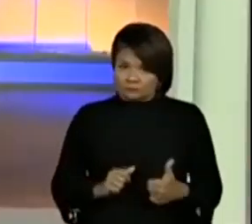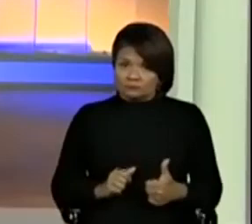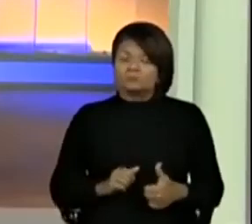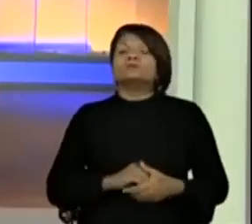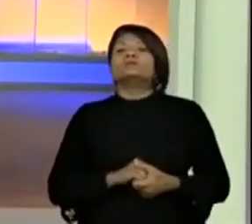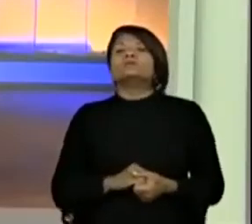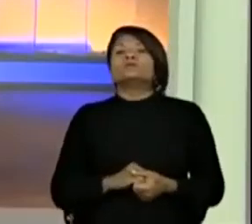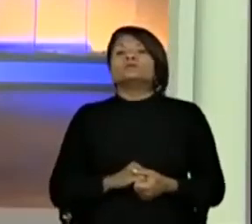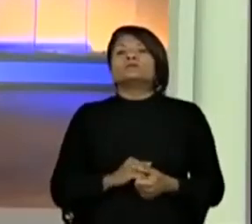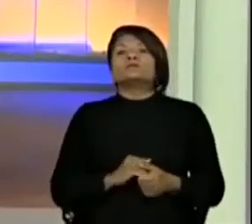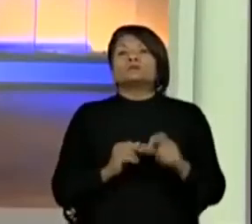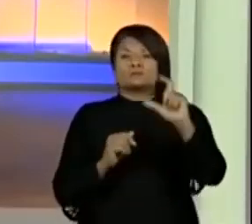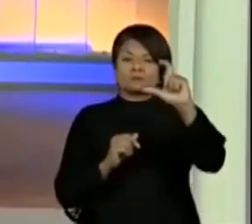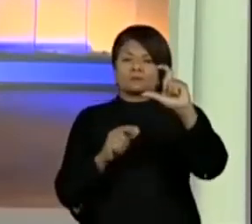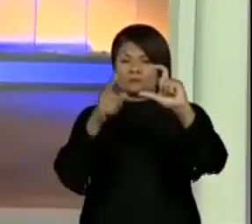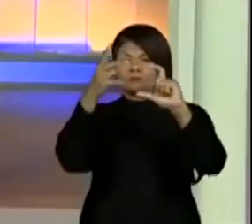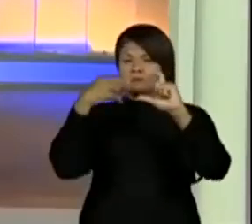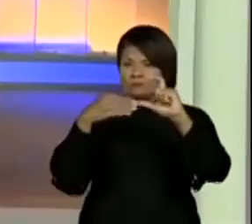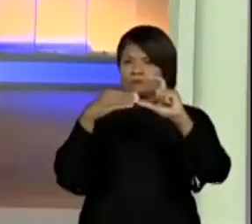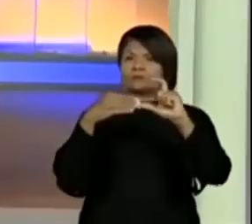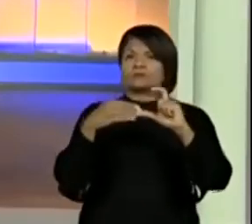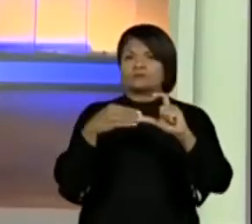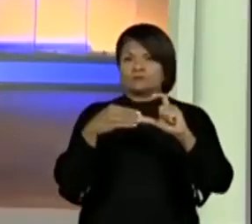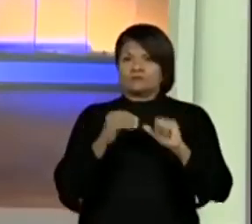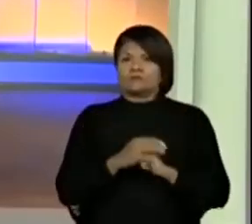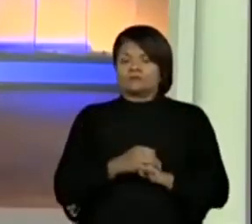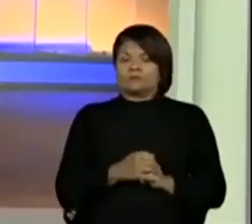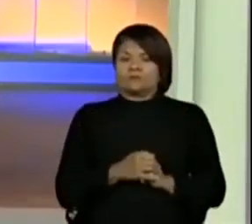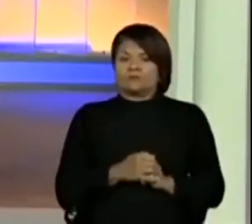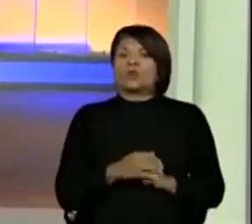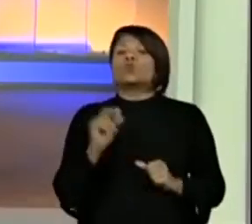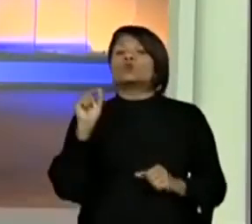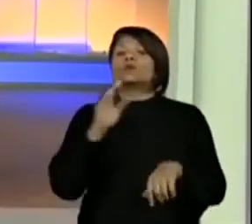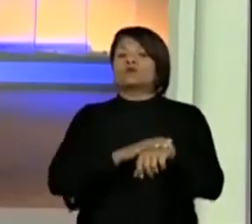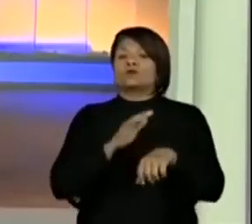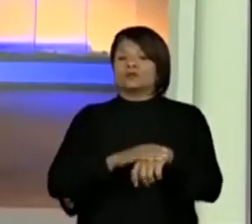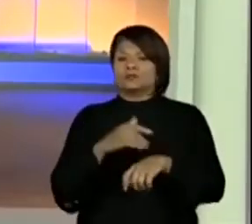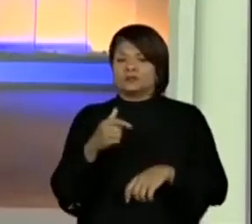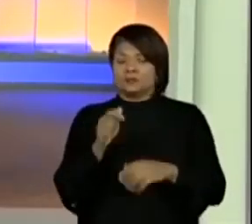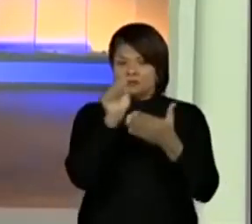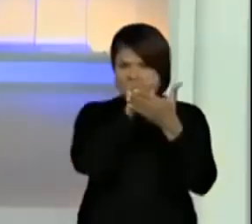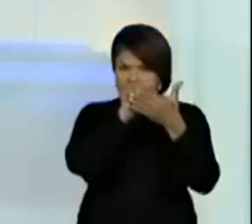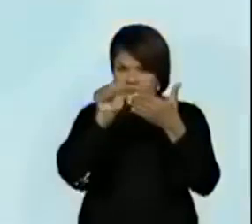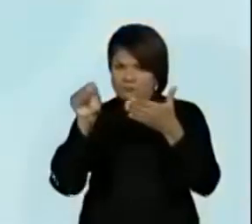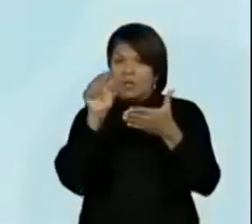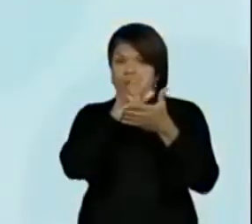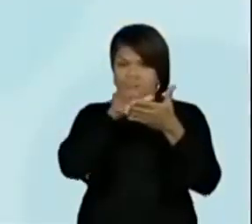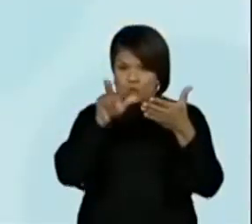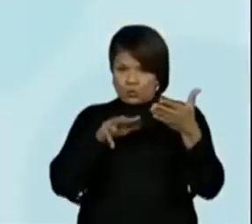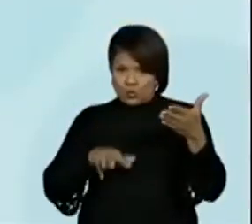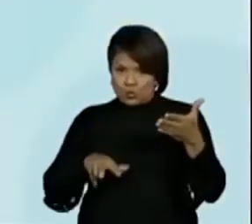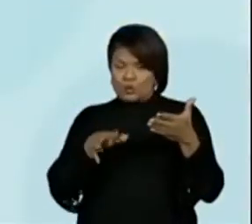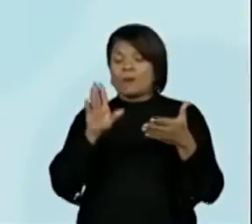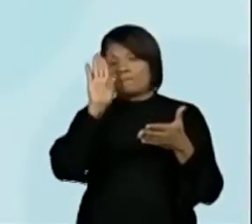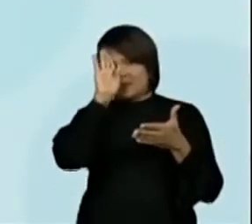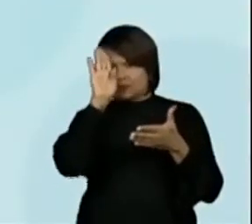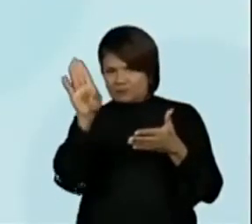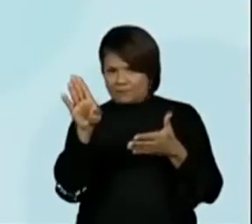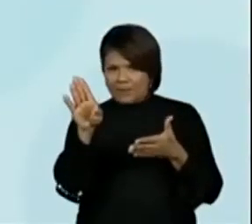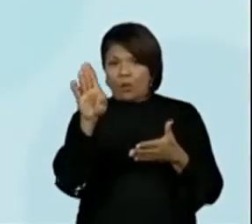parágrafo. O parágrafo está aqui, ó, e o que a gente fez? Eu fiz a leitura, marquei as